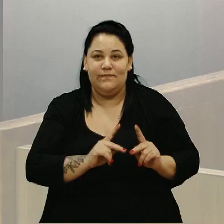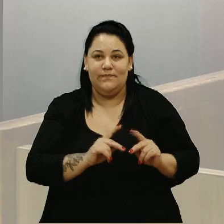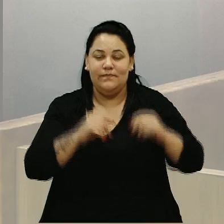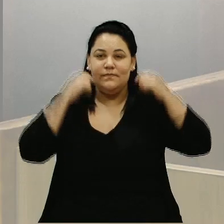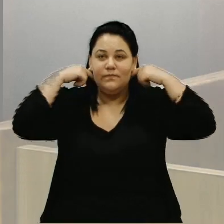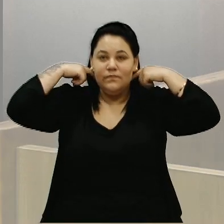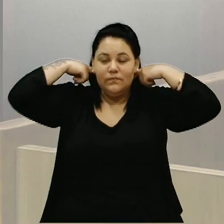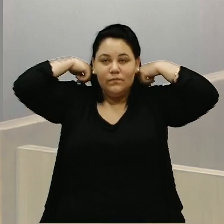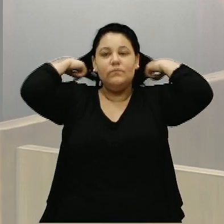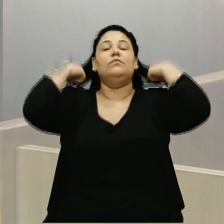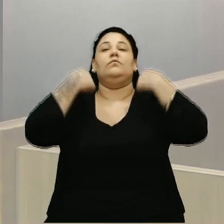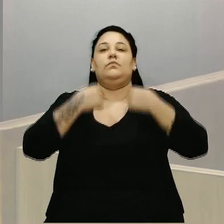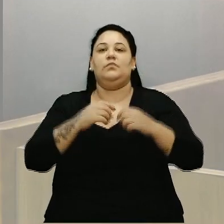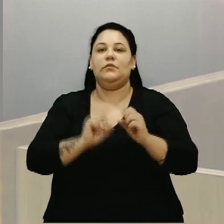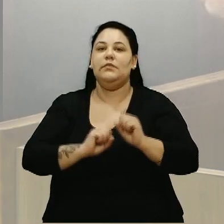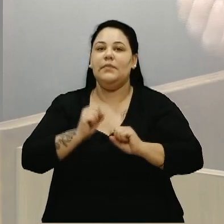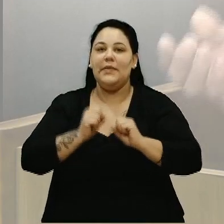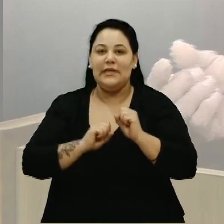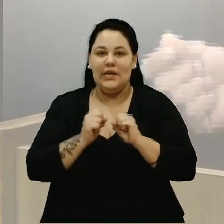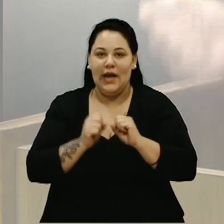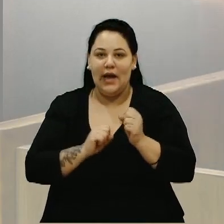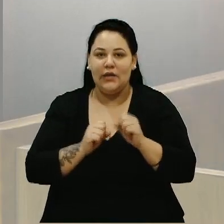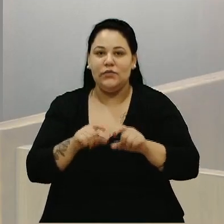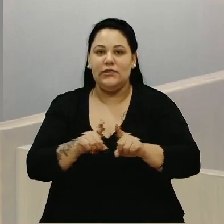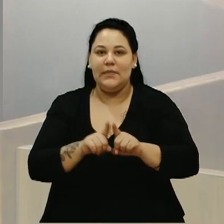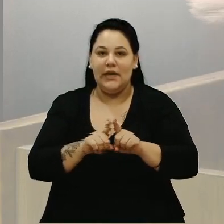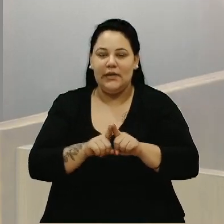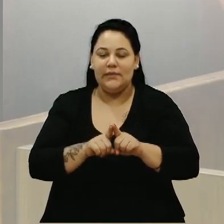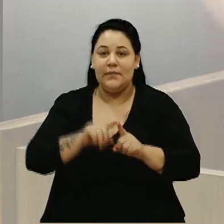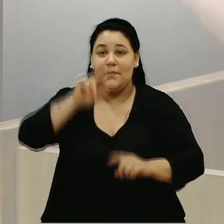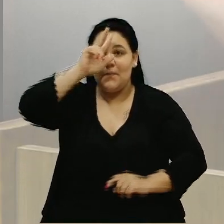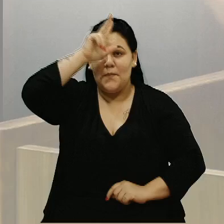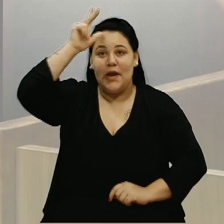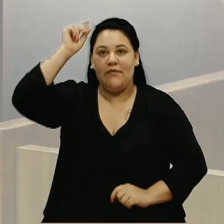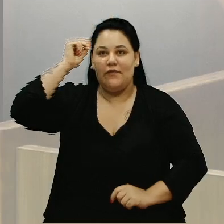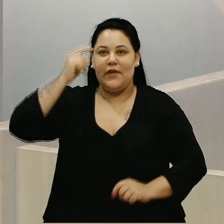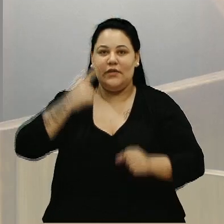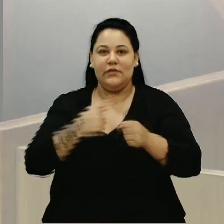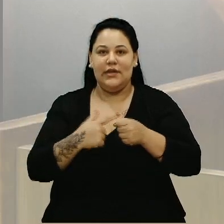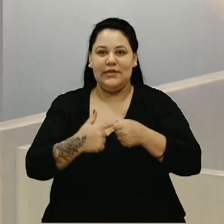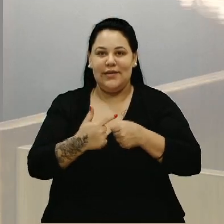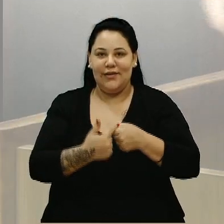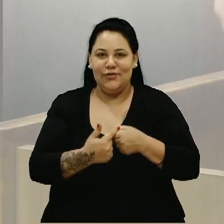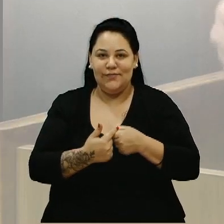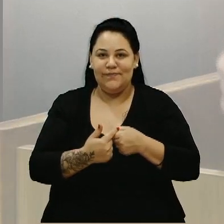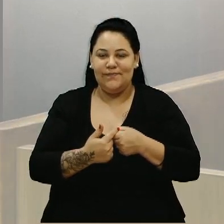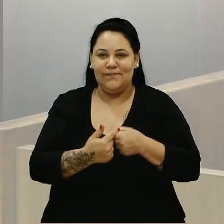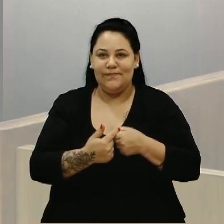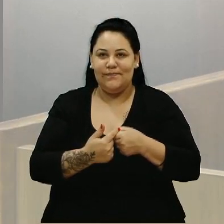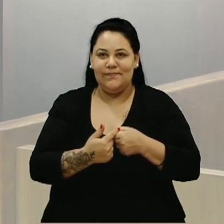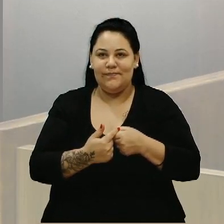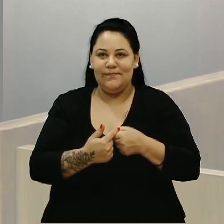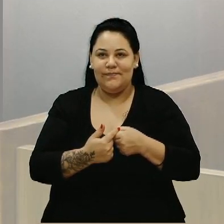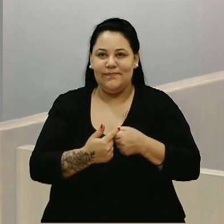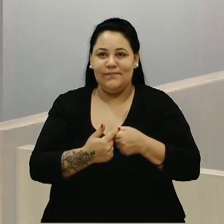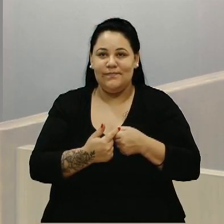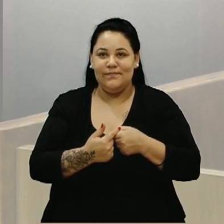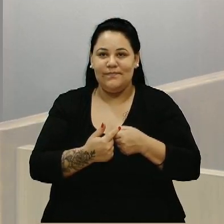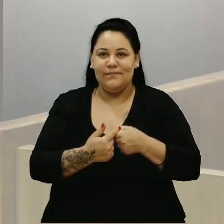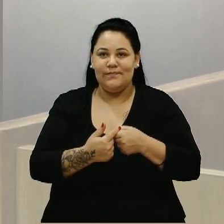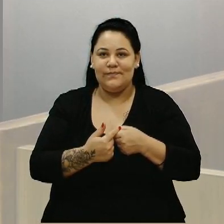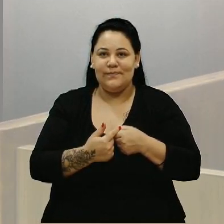esses empresários, esses prefeitos dessa cidade correr para achar uma